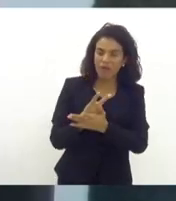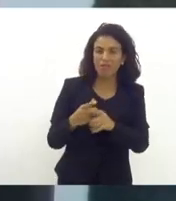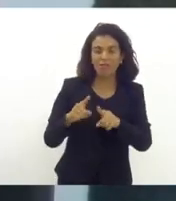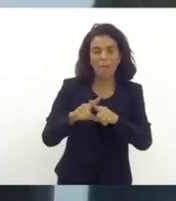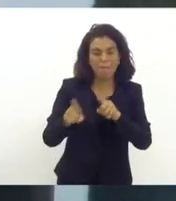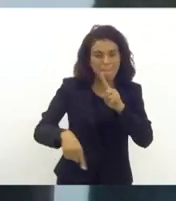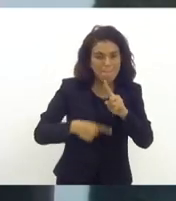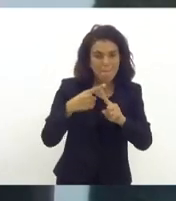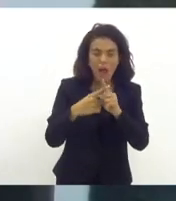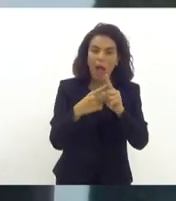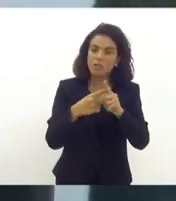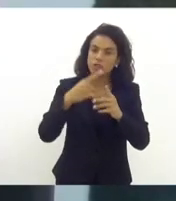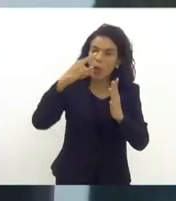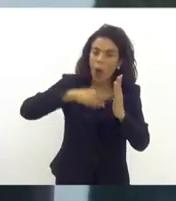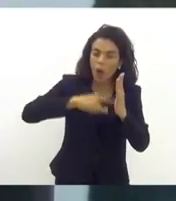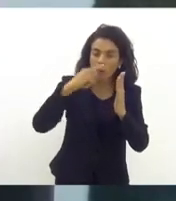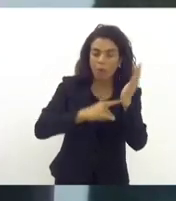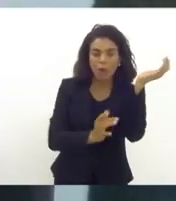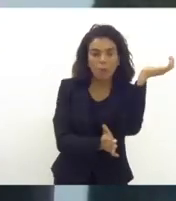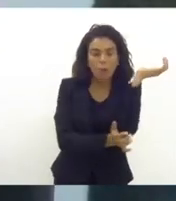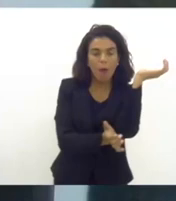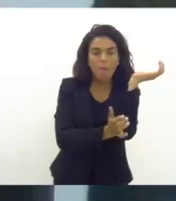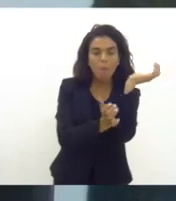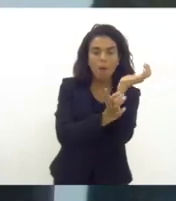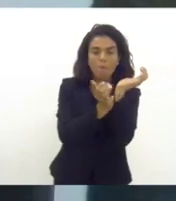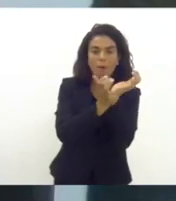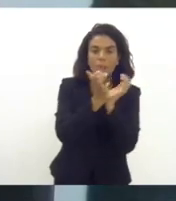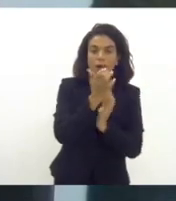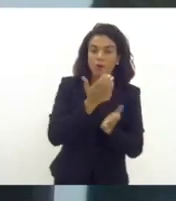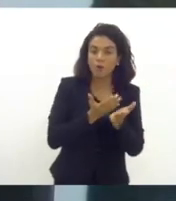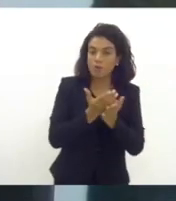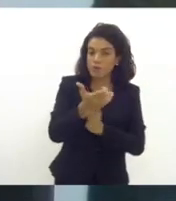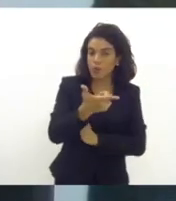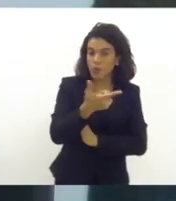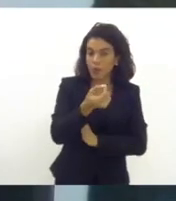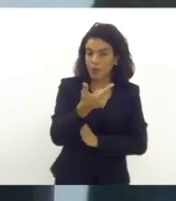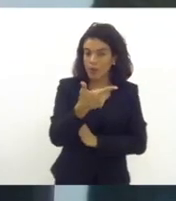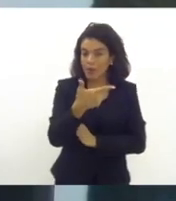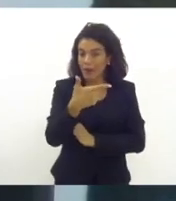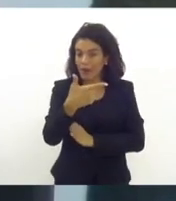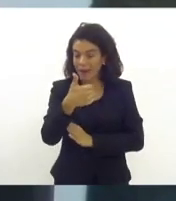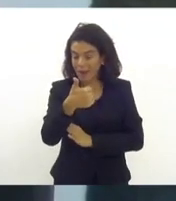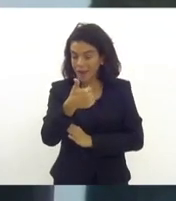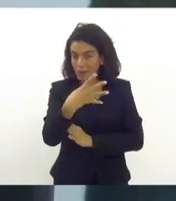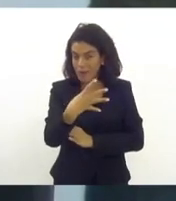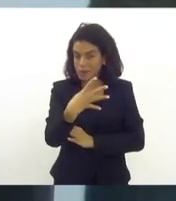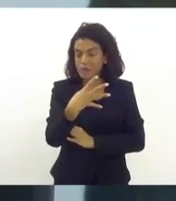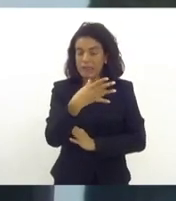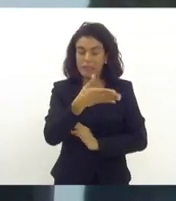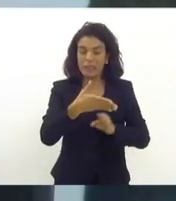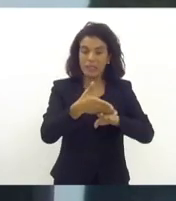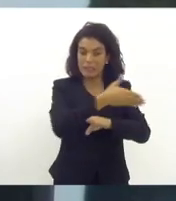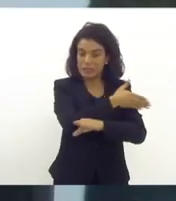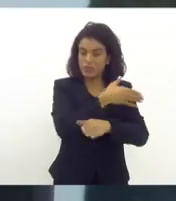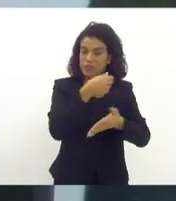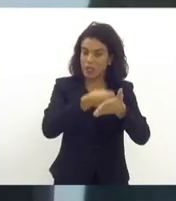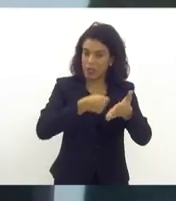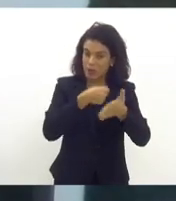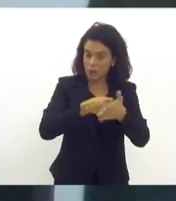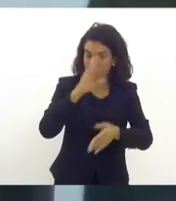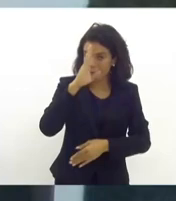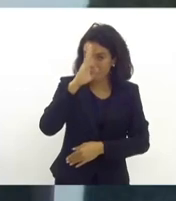burocratizada desde 2014 antes disso a gente já vinha lutando mas principalmente